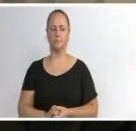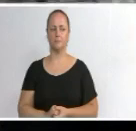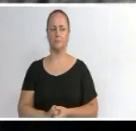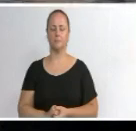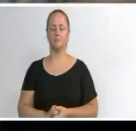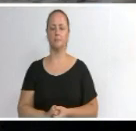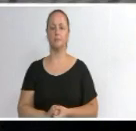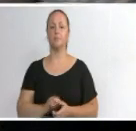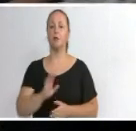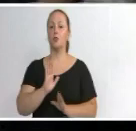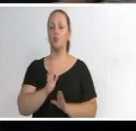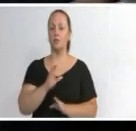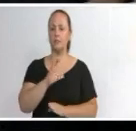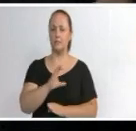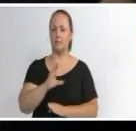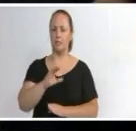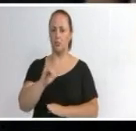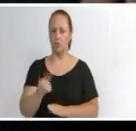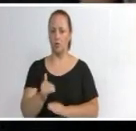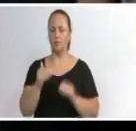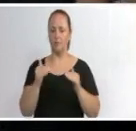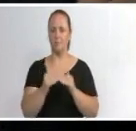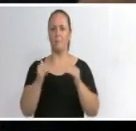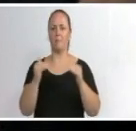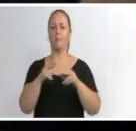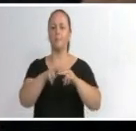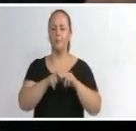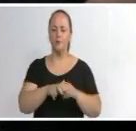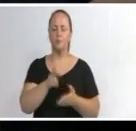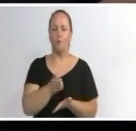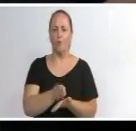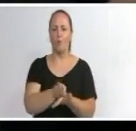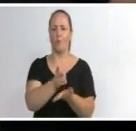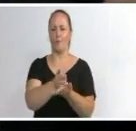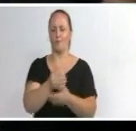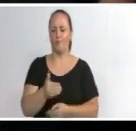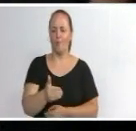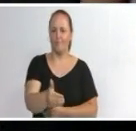Na CCJ ele teve empate, por isso ele foi adiante. Tá?